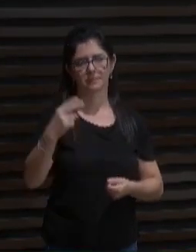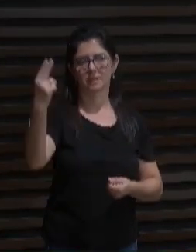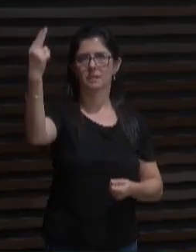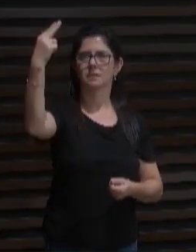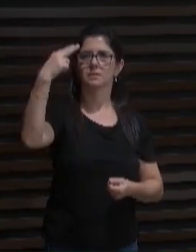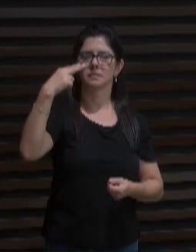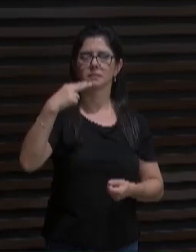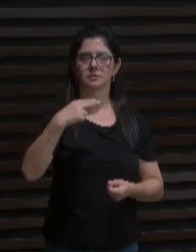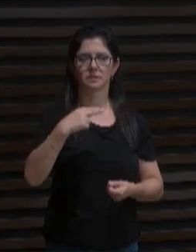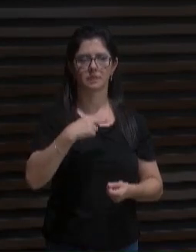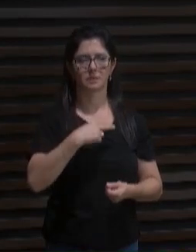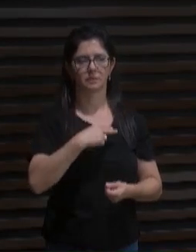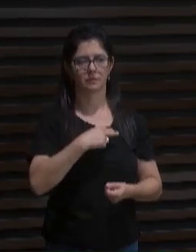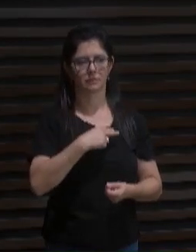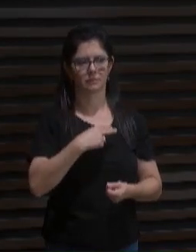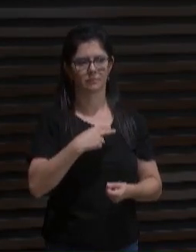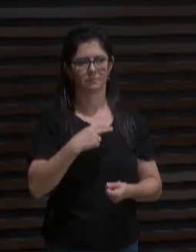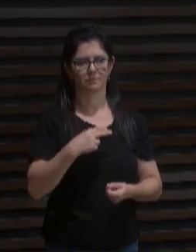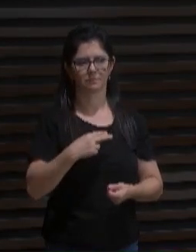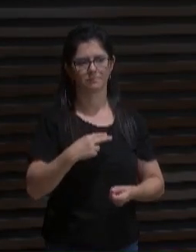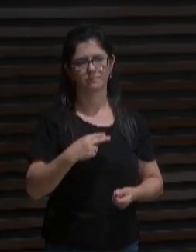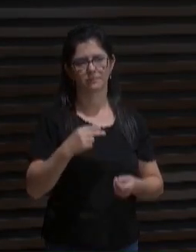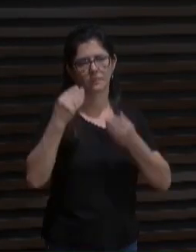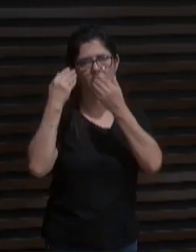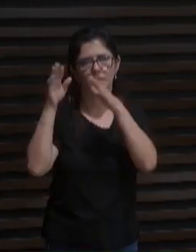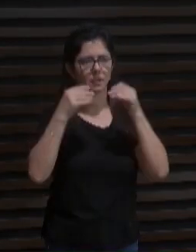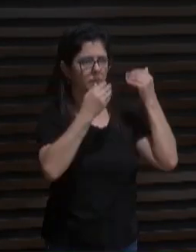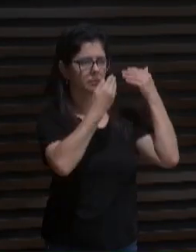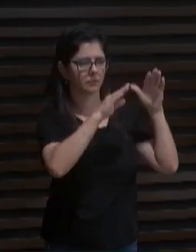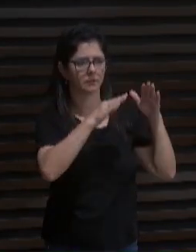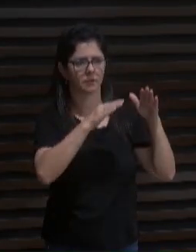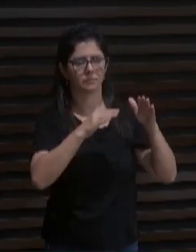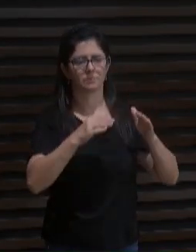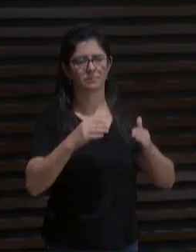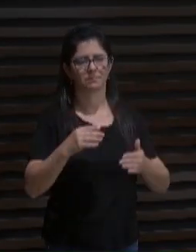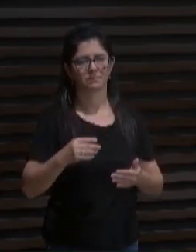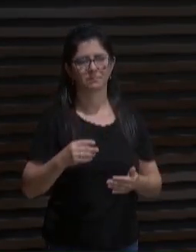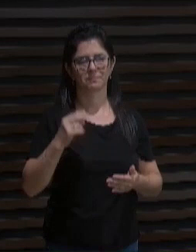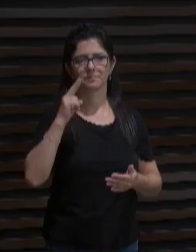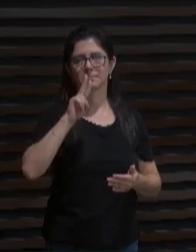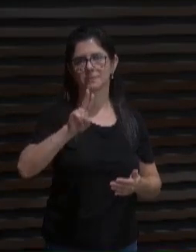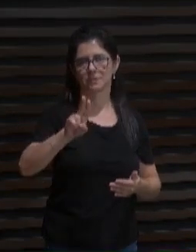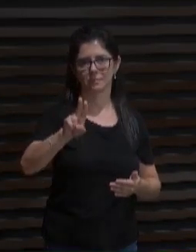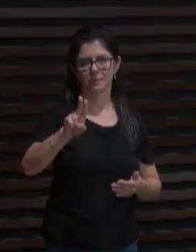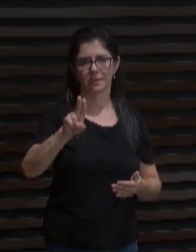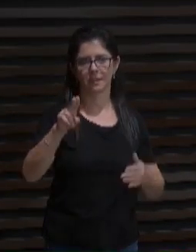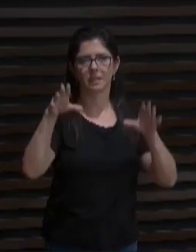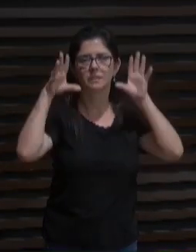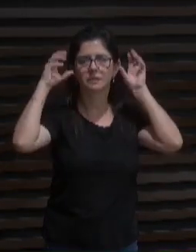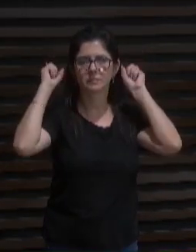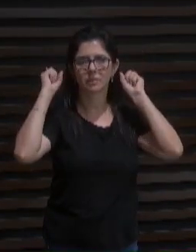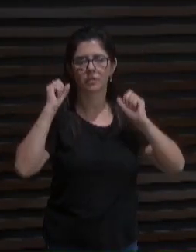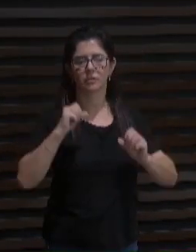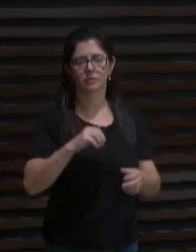Senhor o ouvido e ouve. Abre, Senhor, os olhos e vê. Ouve todas essas palavras